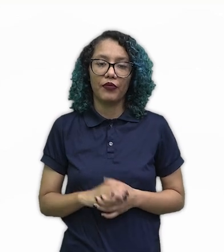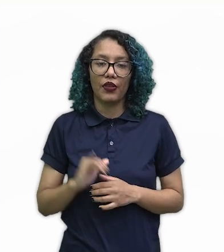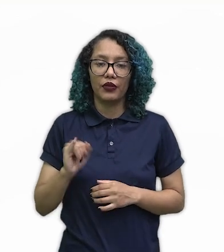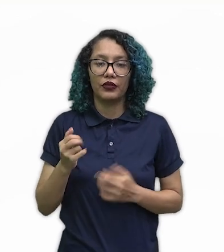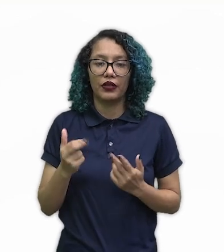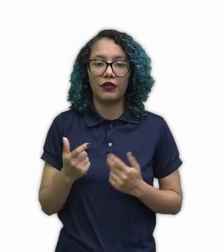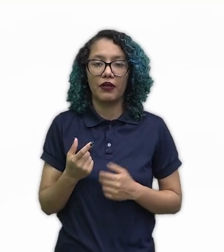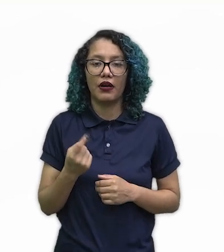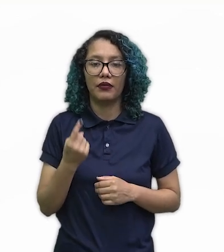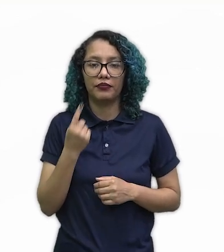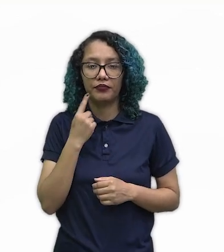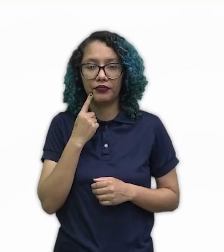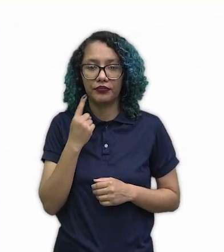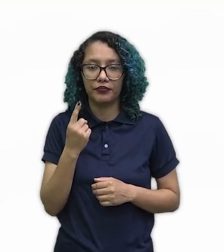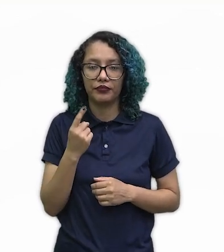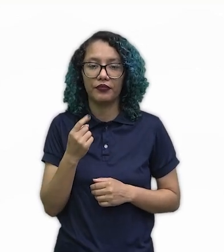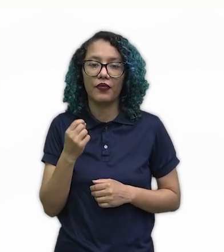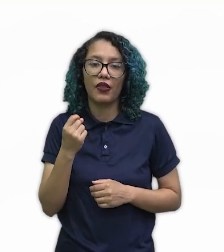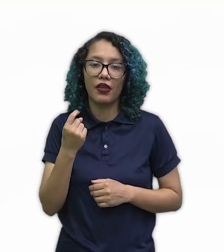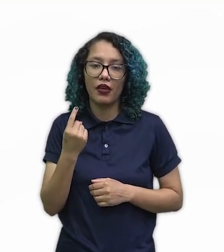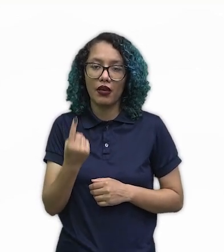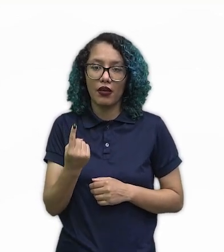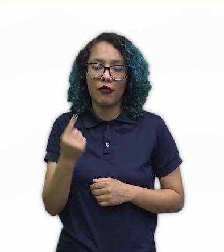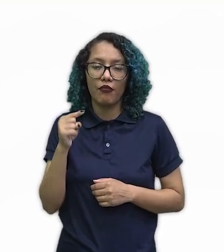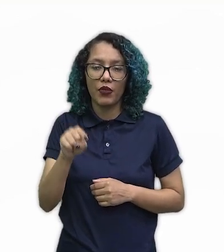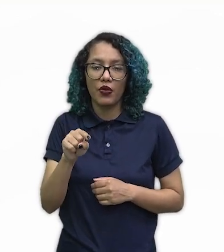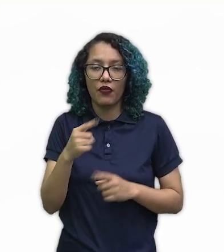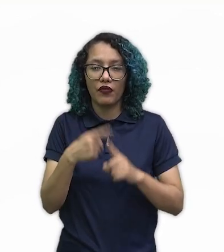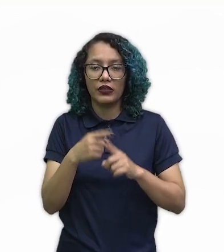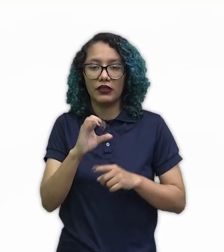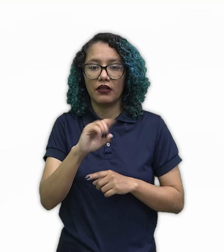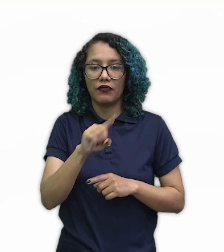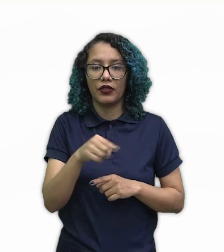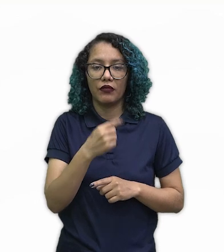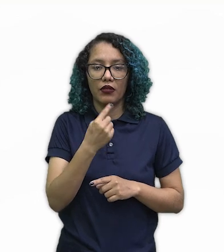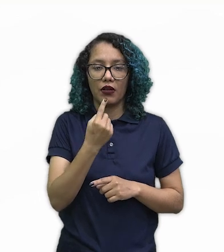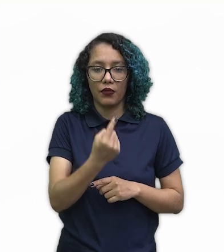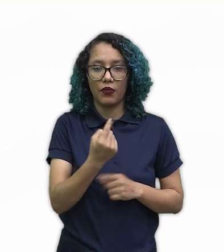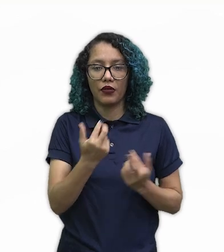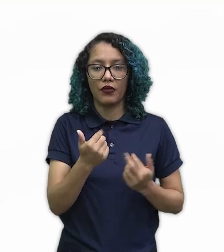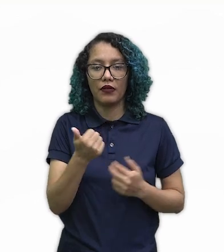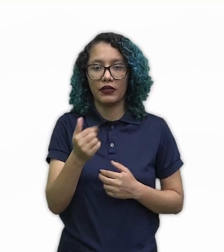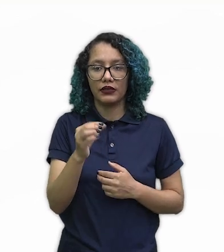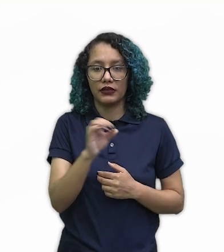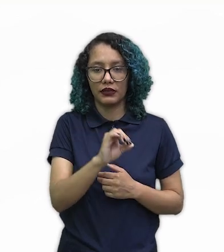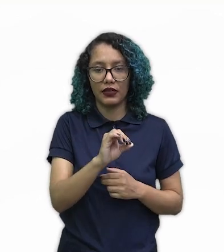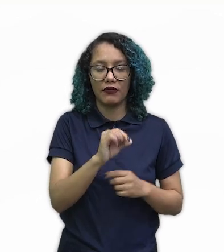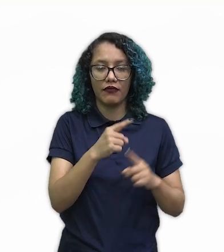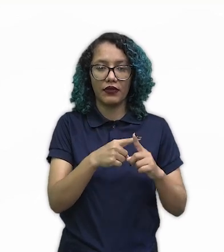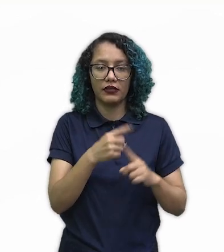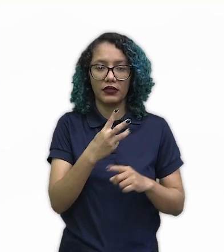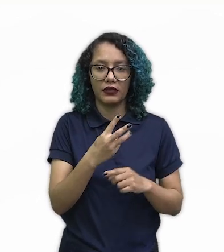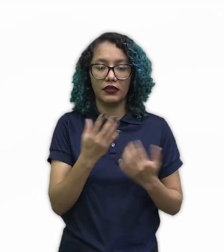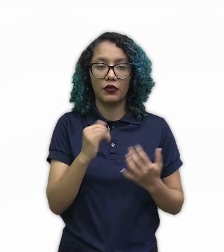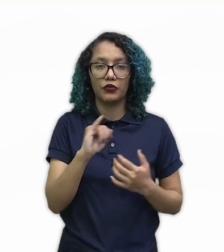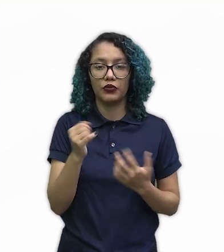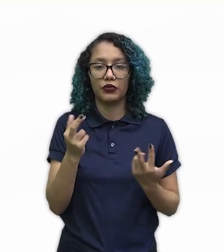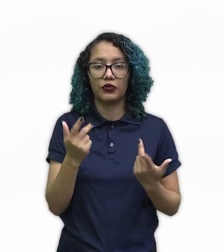100 vezes 3. Então, a gente finaliza aqui dizendo que os juros é igual